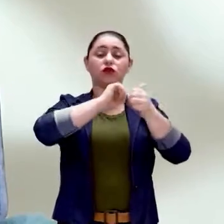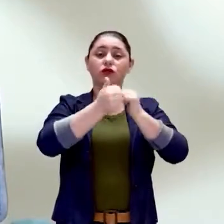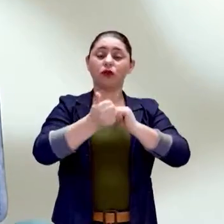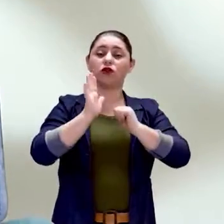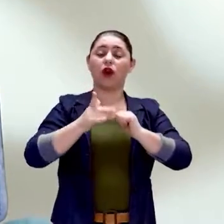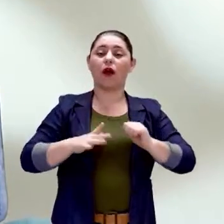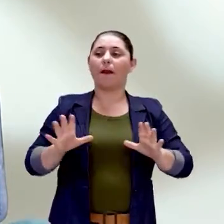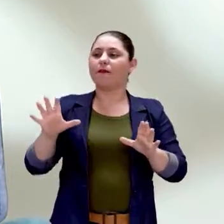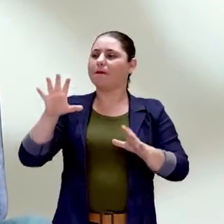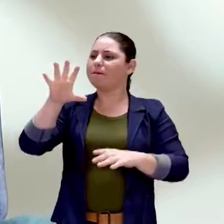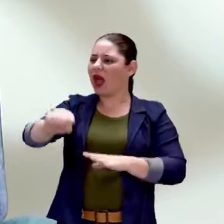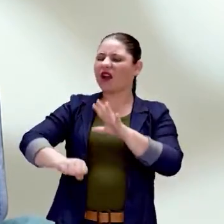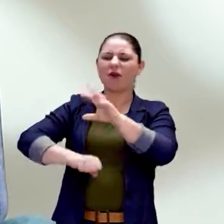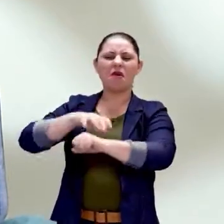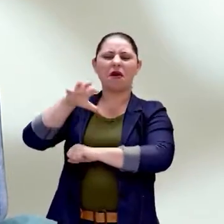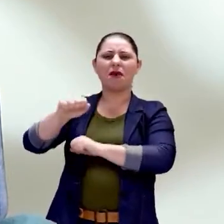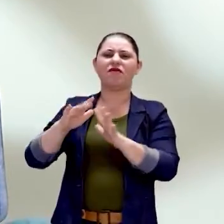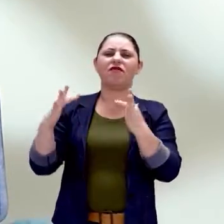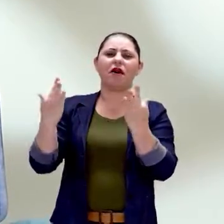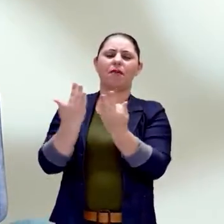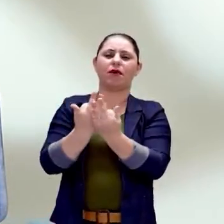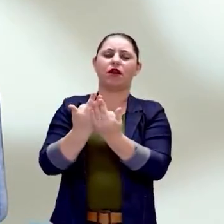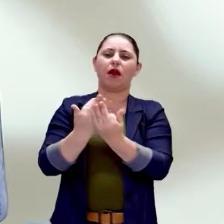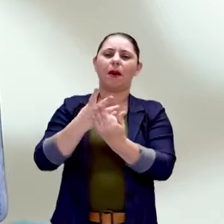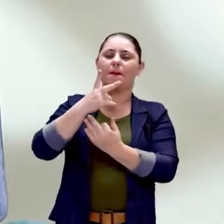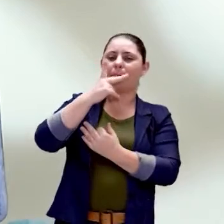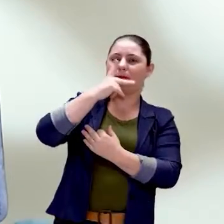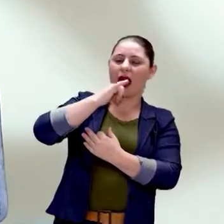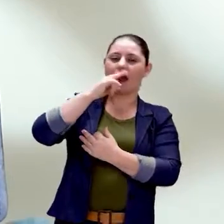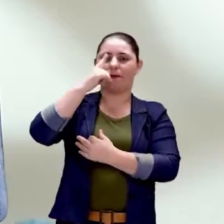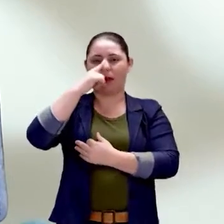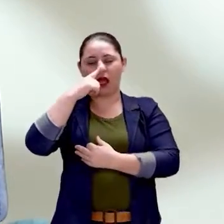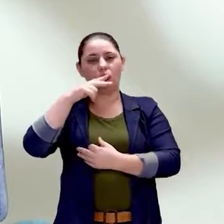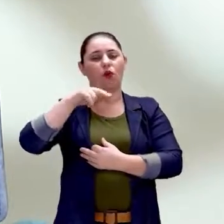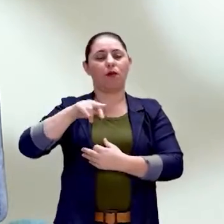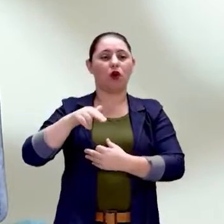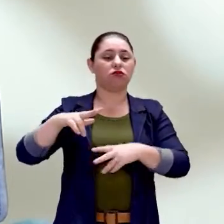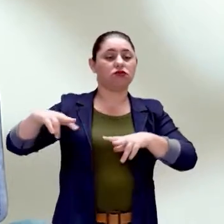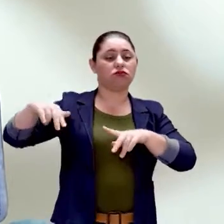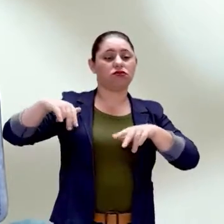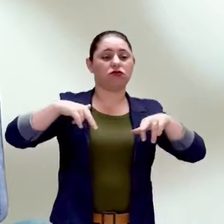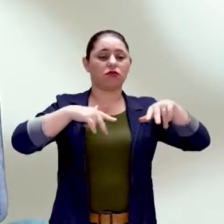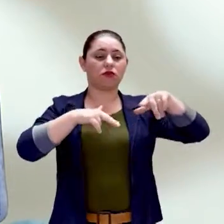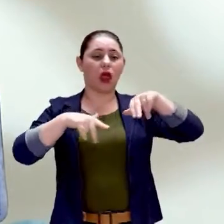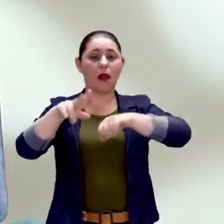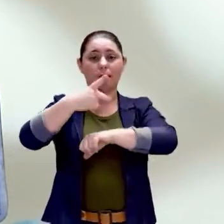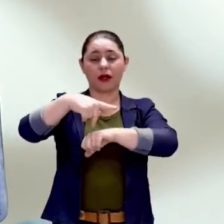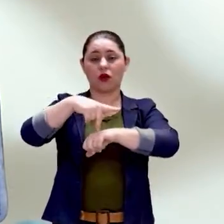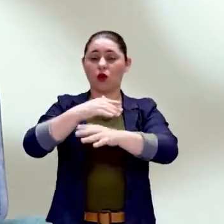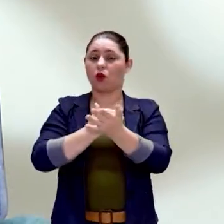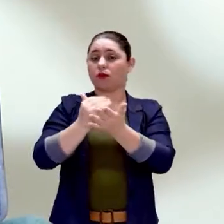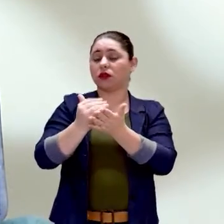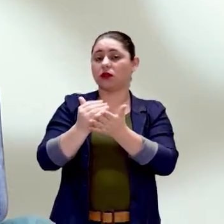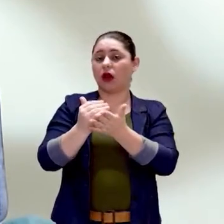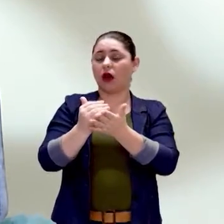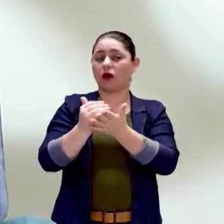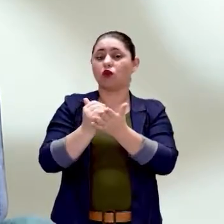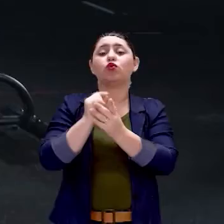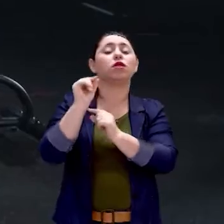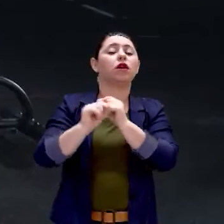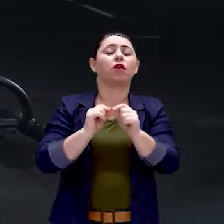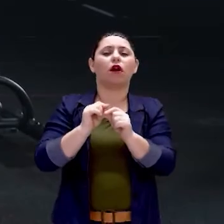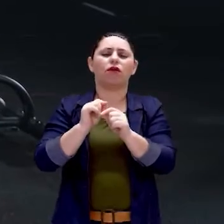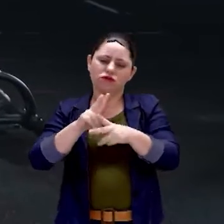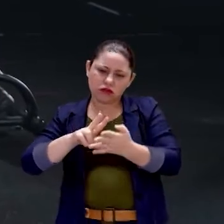Você pega a sua família, seu pai, sua mãe, seu irmão, já faz uma caminhada no parque. Então você tem que começar o quê? Primeira coisa, se